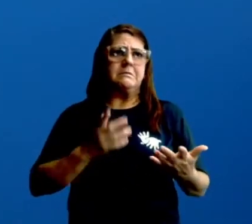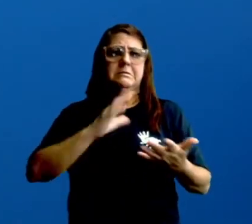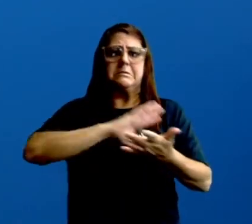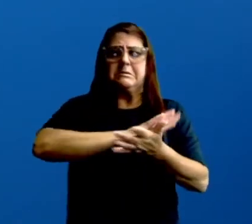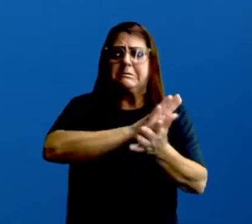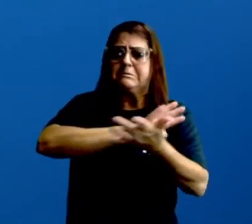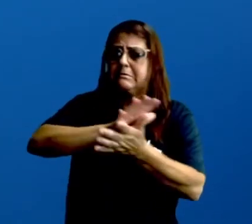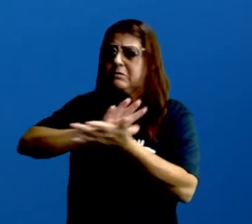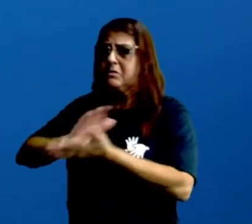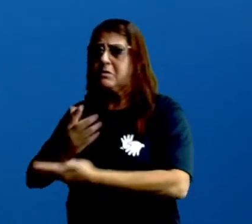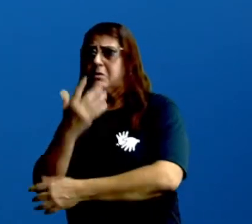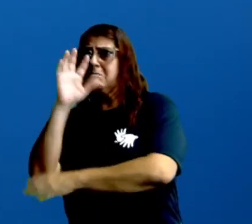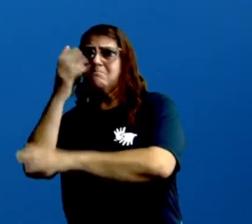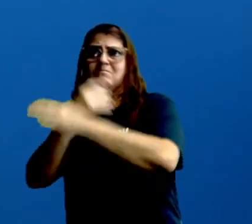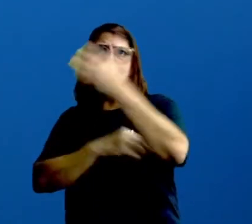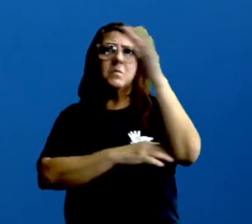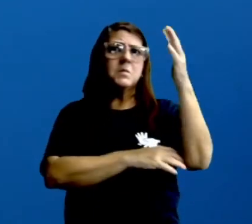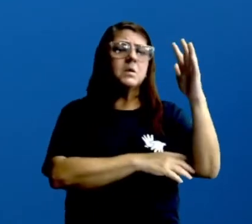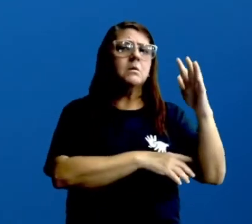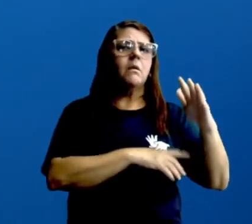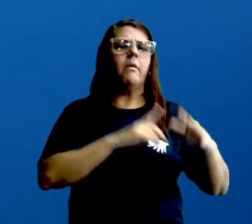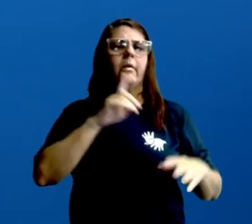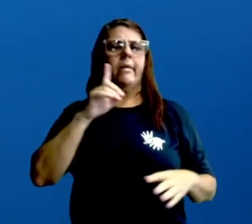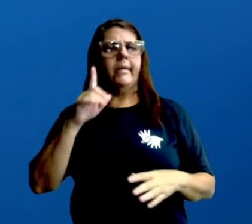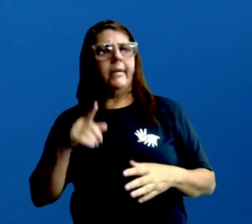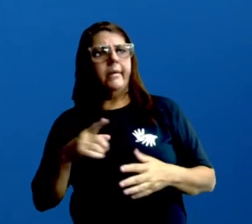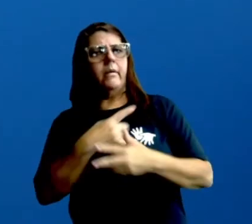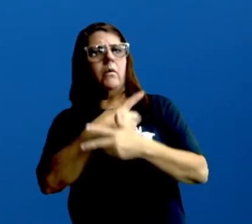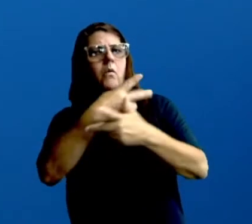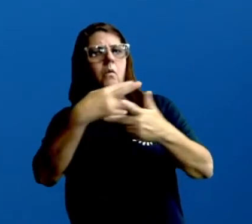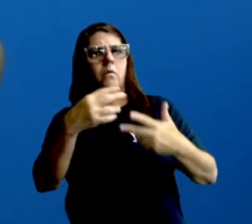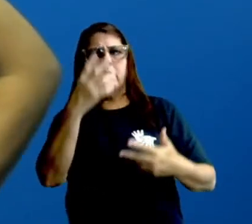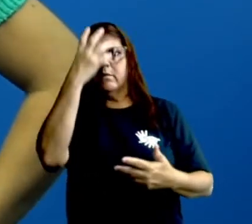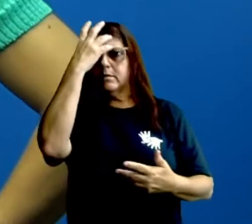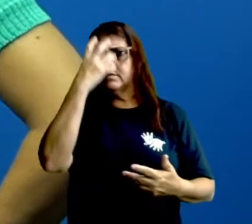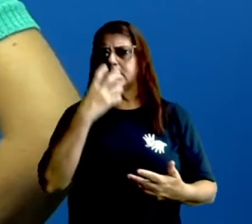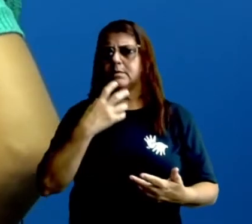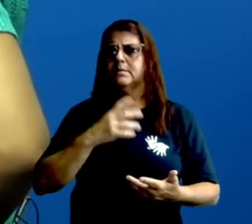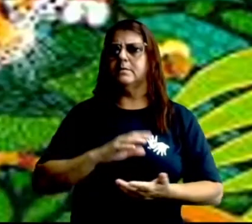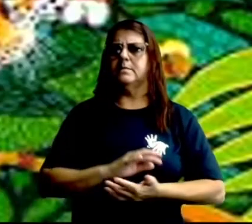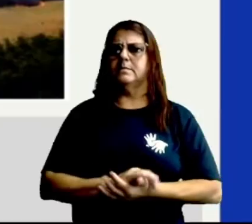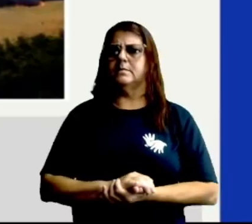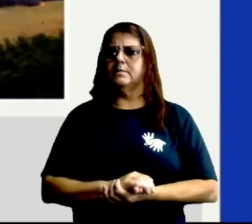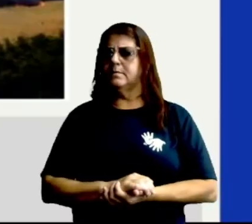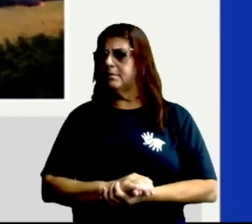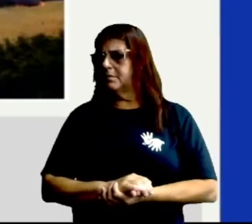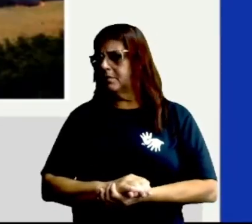São casas bem sério sem gente vamos lá dar uma olhadinha